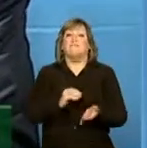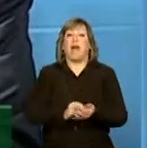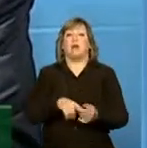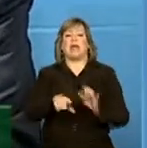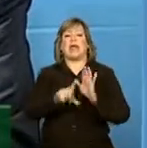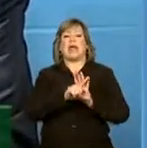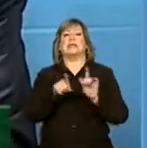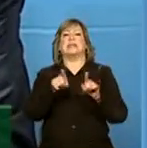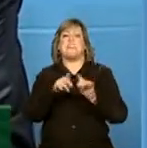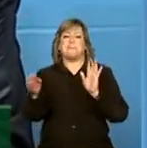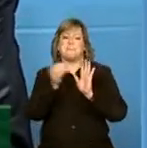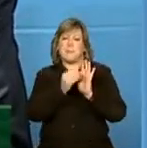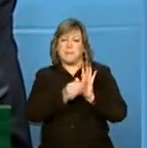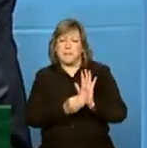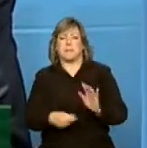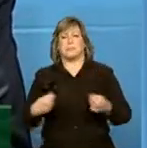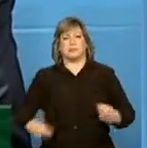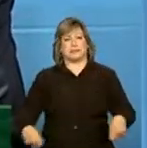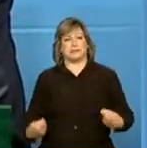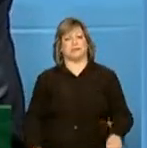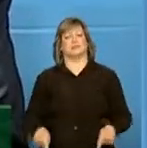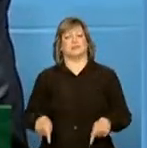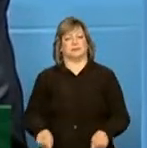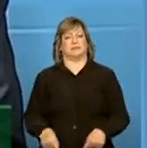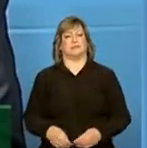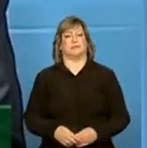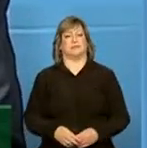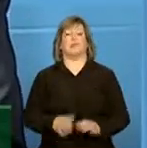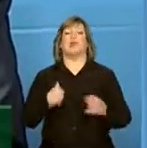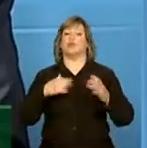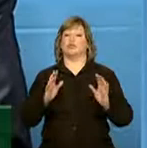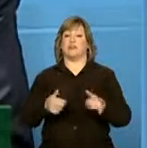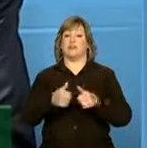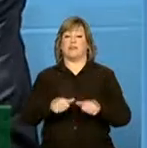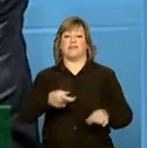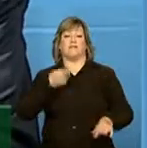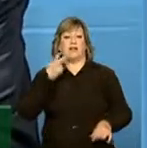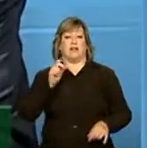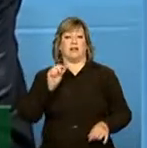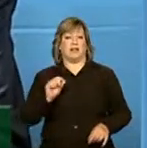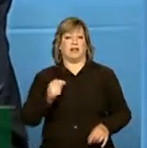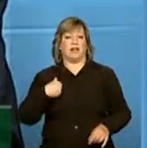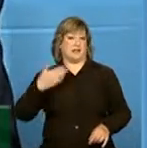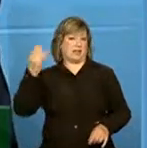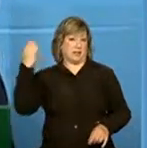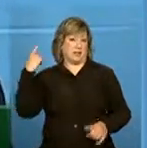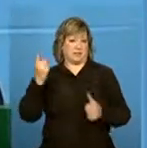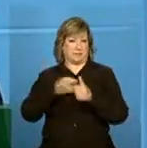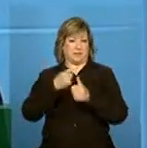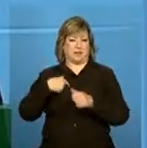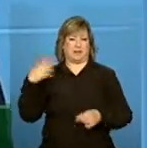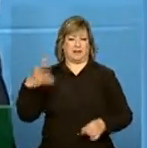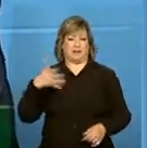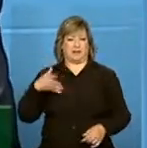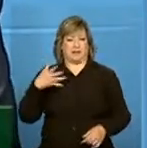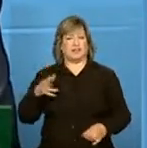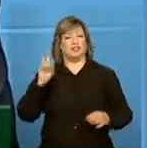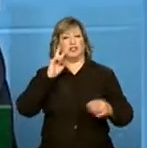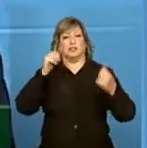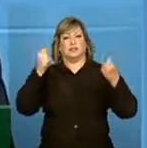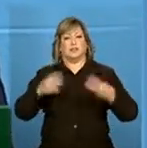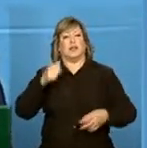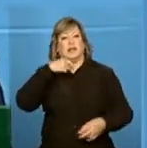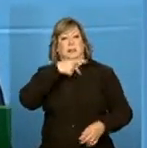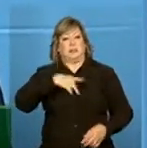aplicação também participam desse processo. Já estava dizendo na minha primeira exposição, e também foi reiterada pela